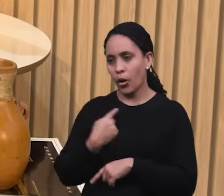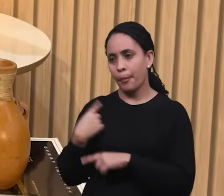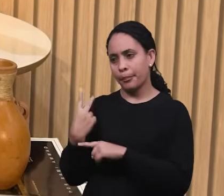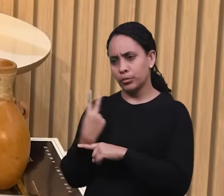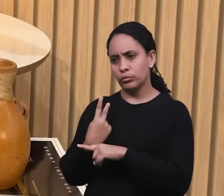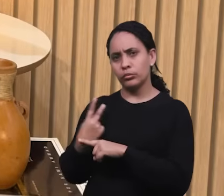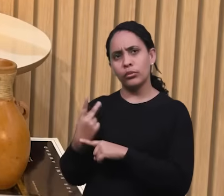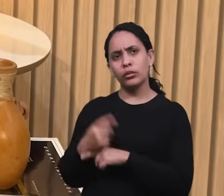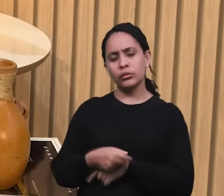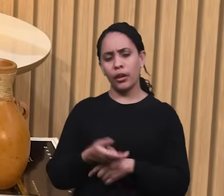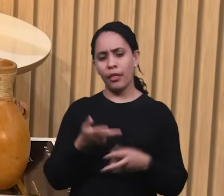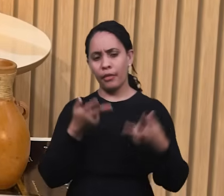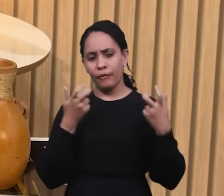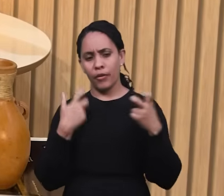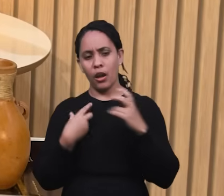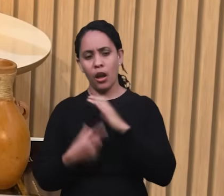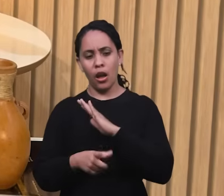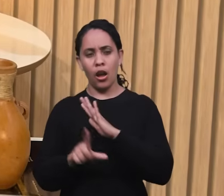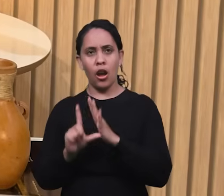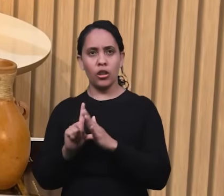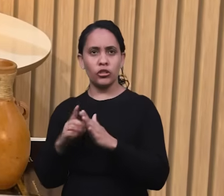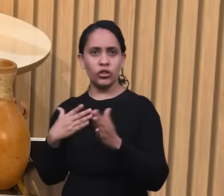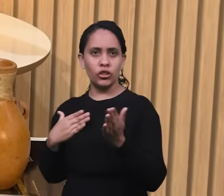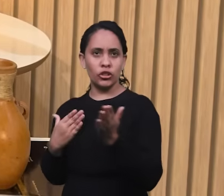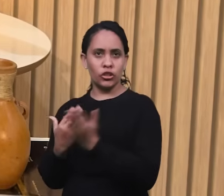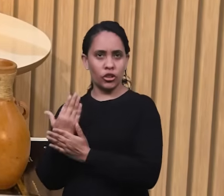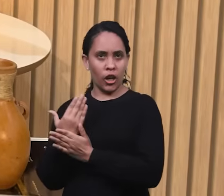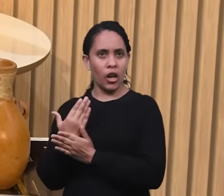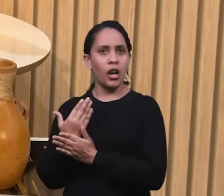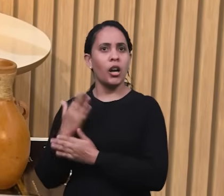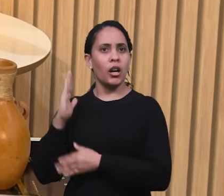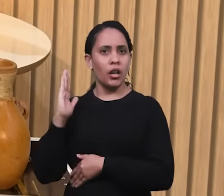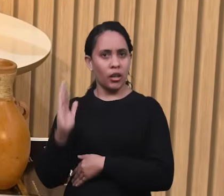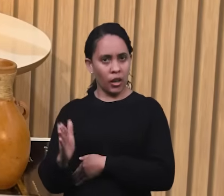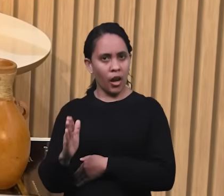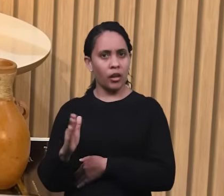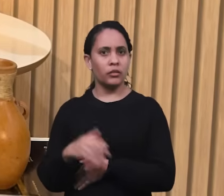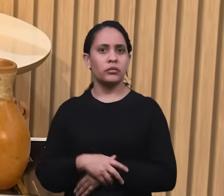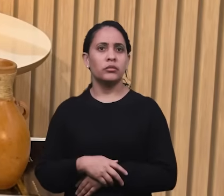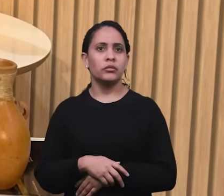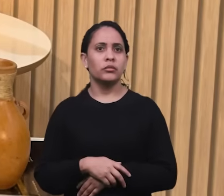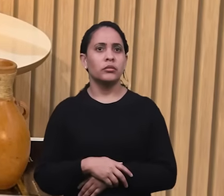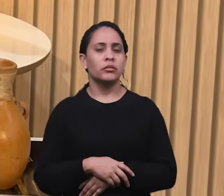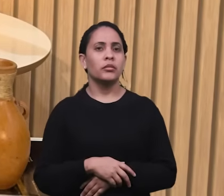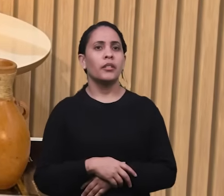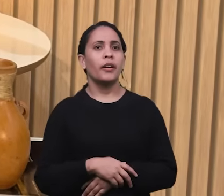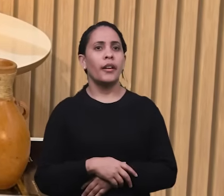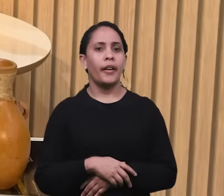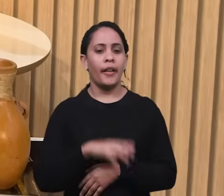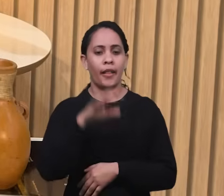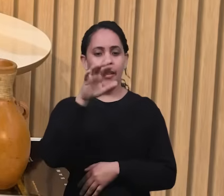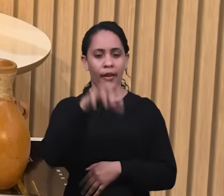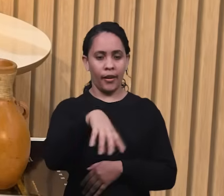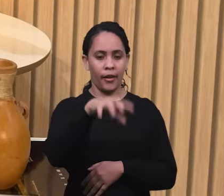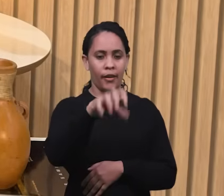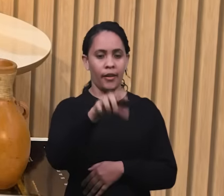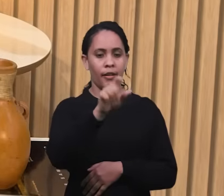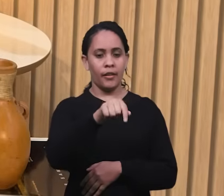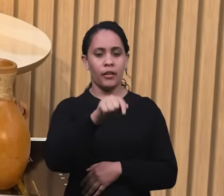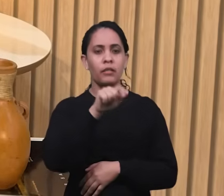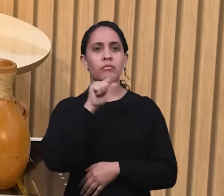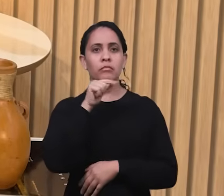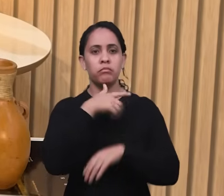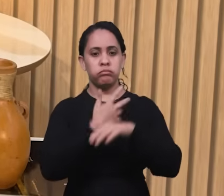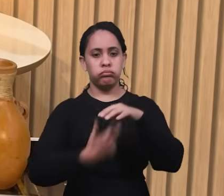eles viam antes de chegarem às Índias, era essa ilha